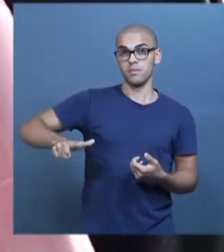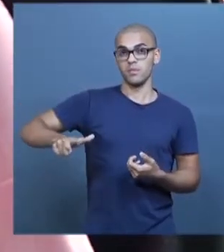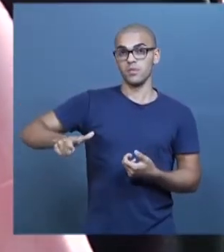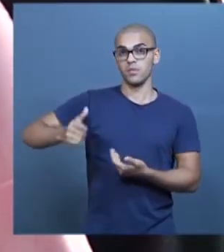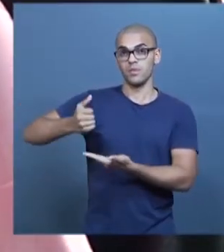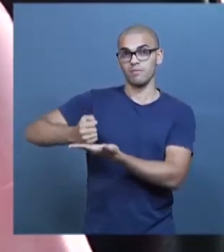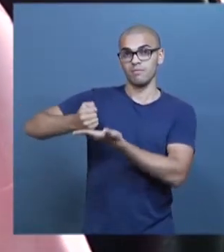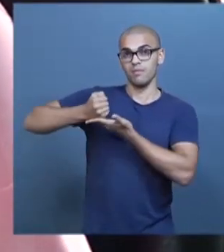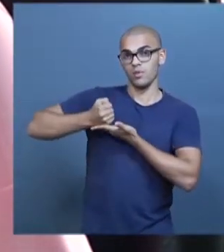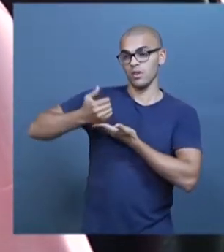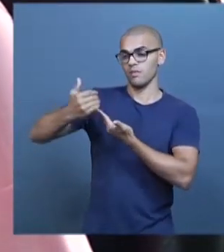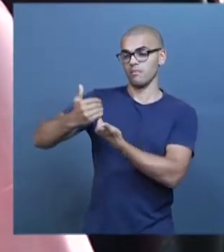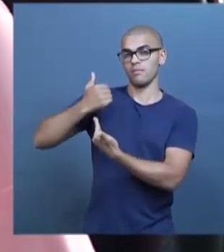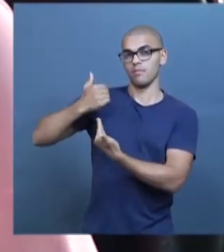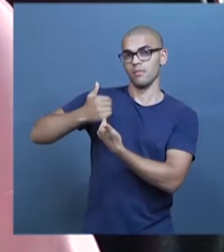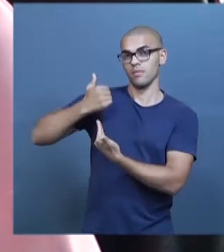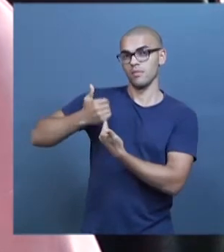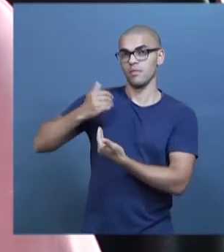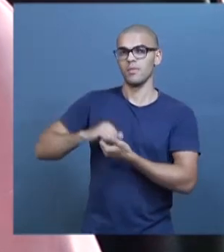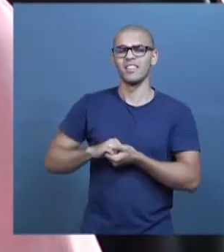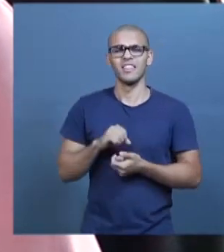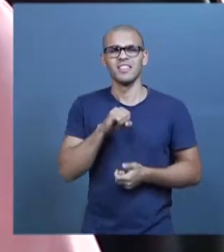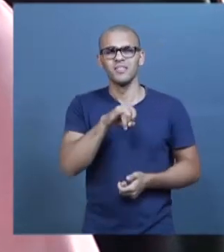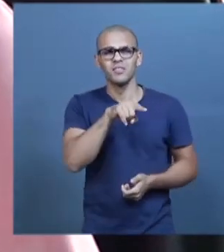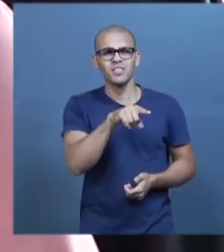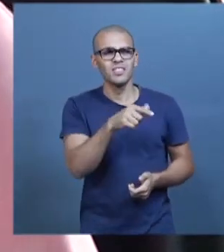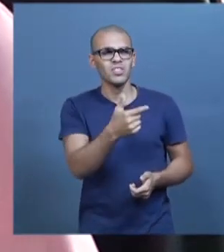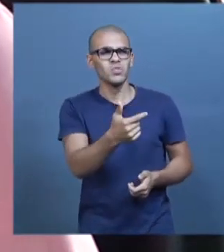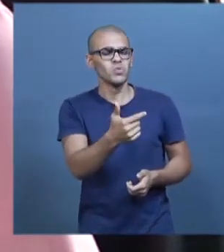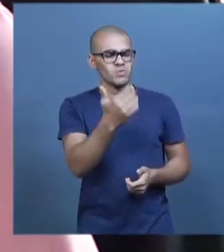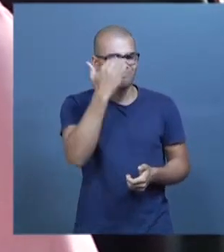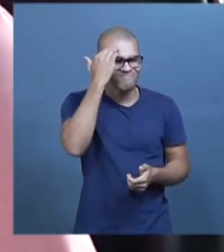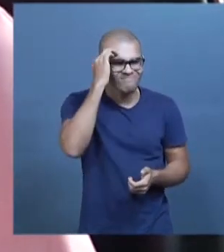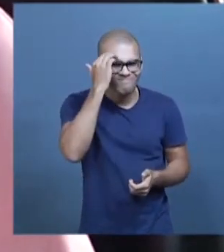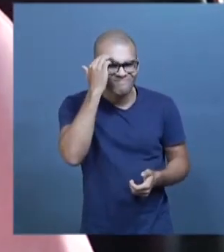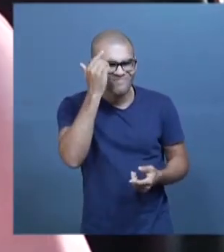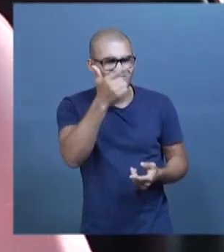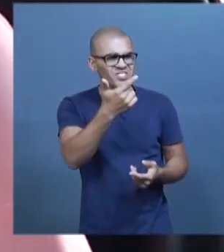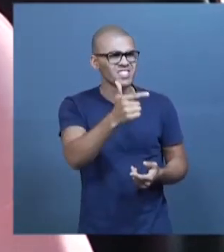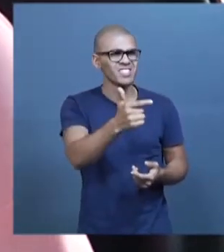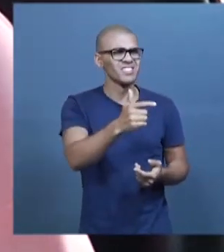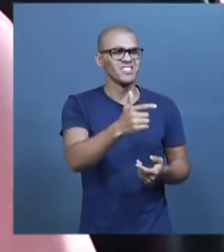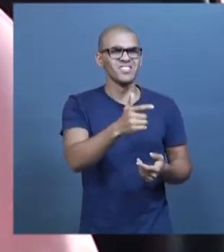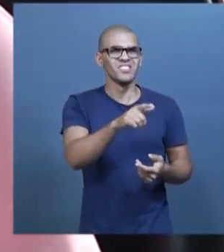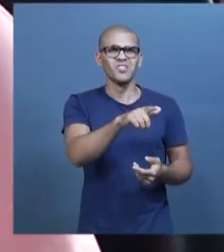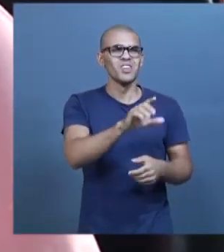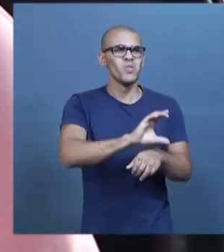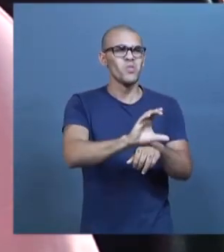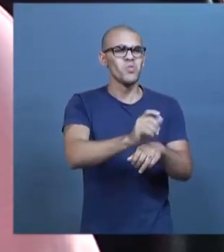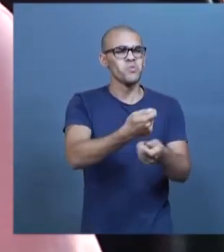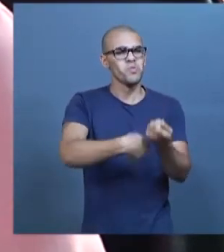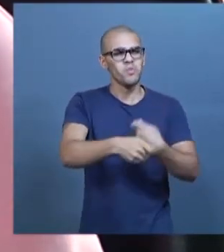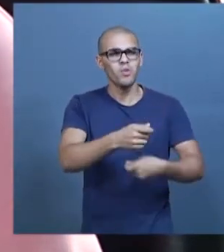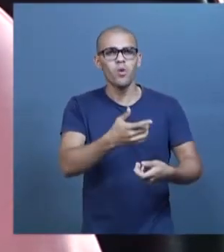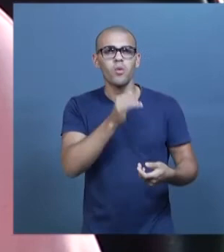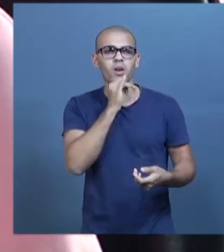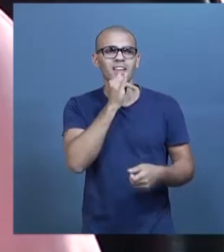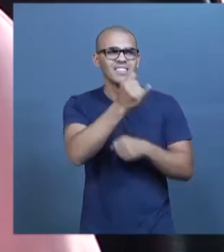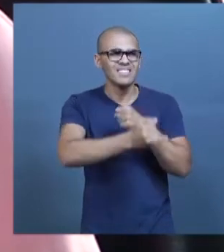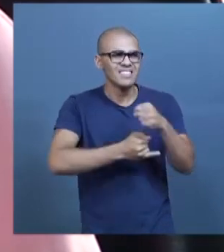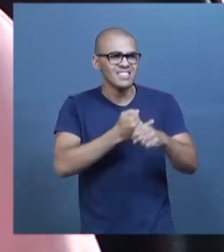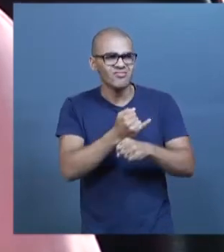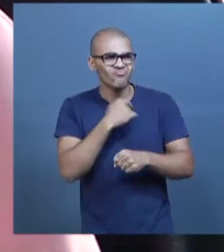não entende, não fez administração, não está muito apto, né, com a internet, que busque